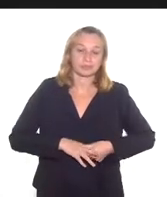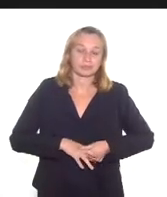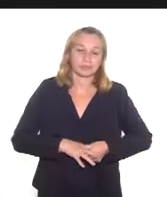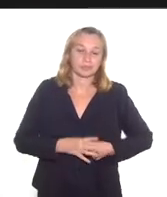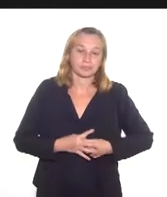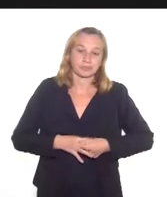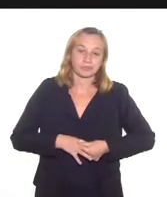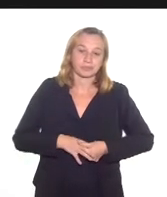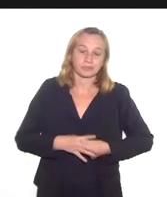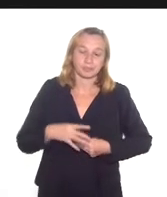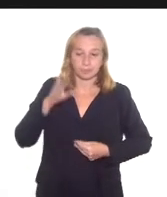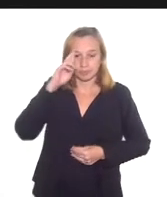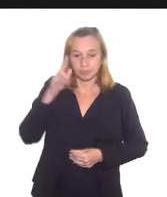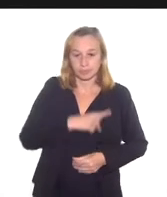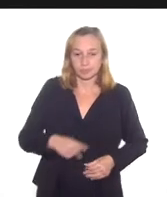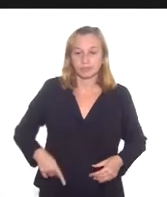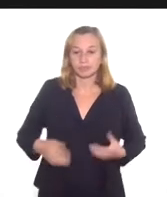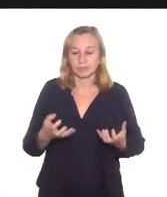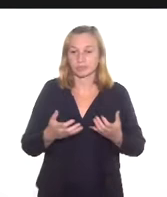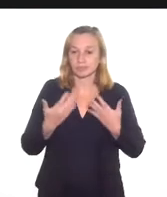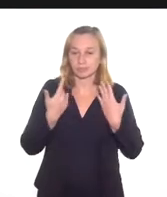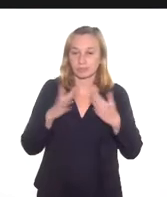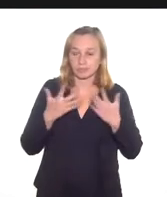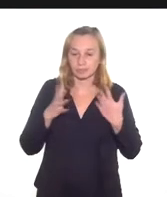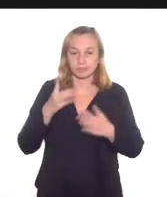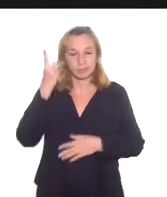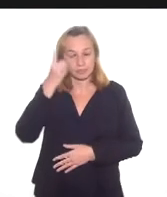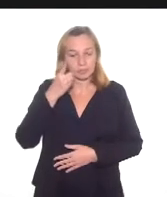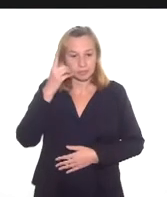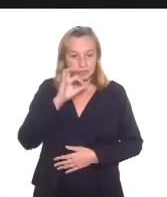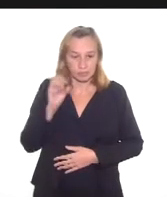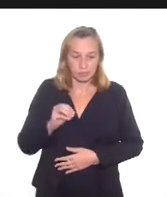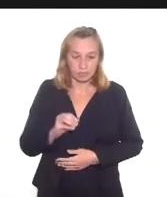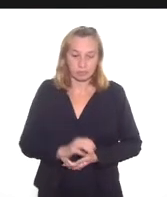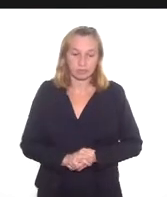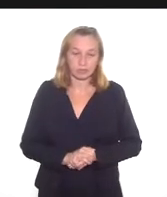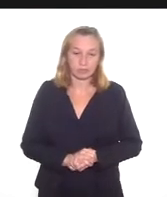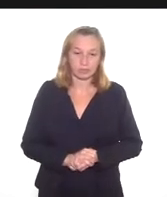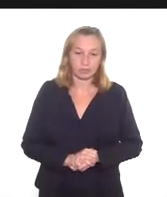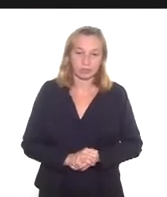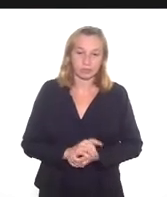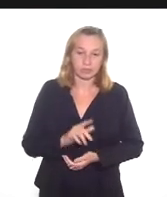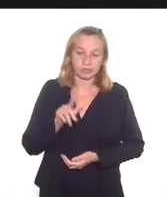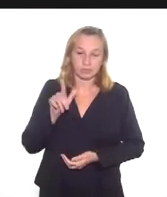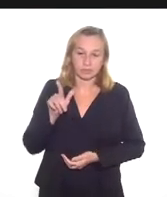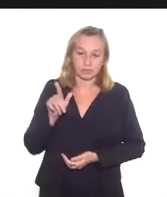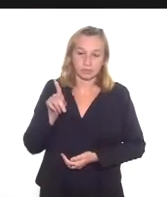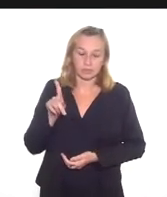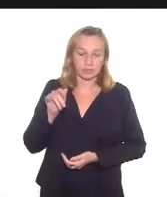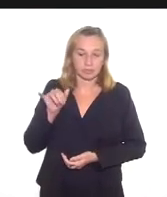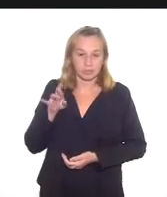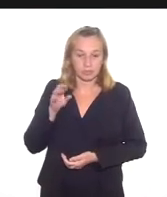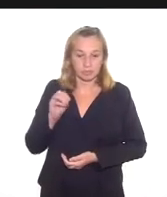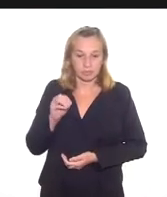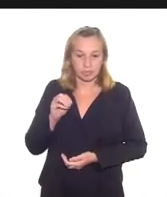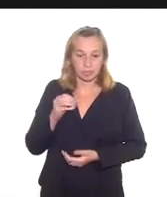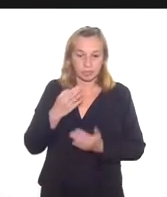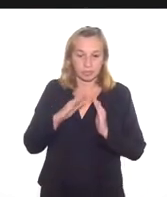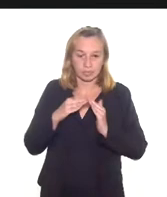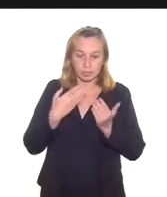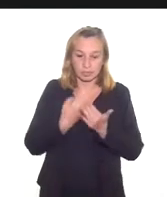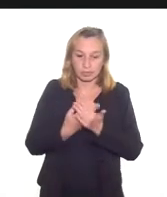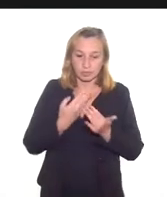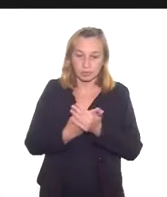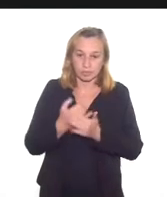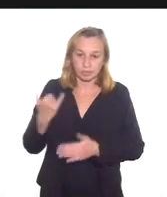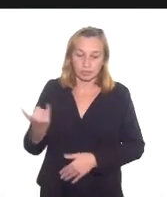Senhor presidente, eu quero parabenizar o deputado Dionísio Lins pelo tombamento dessa escola. É uma escola importante, com